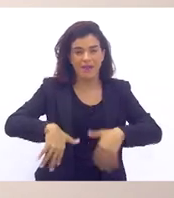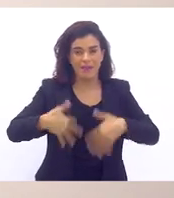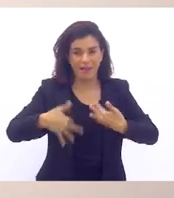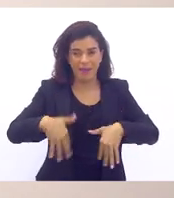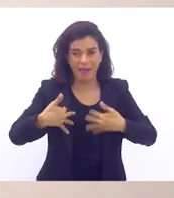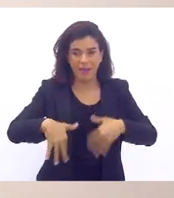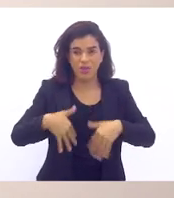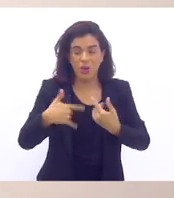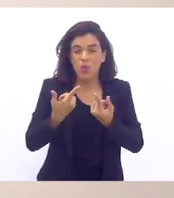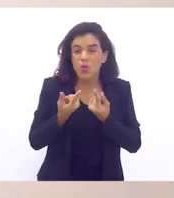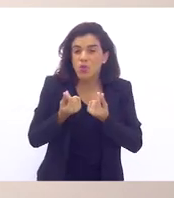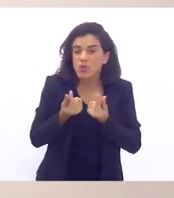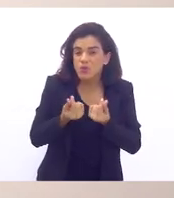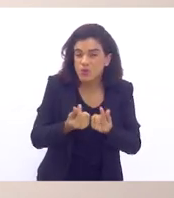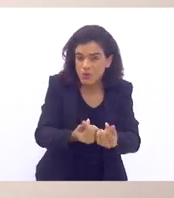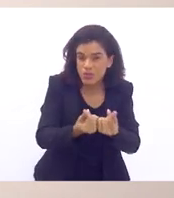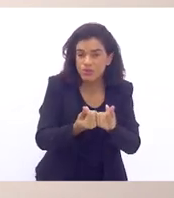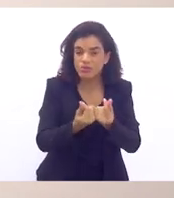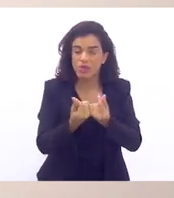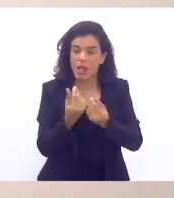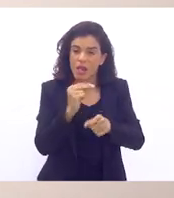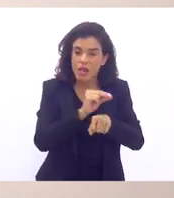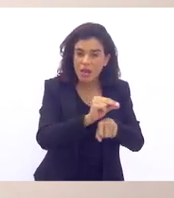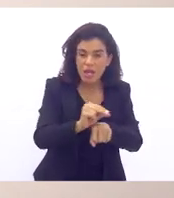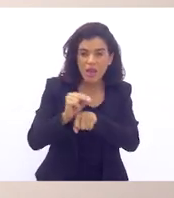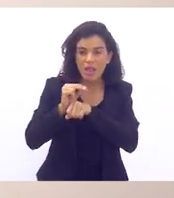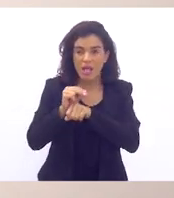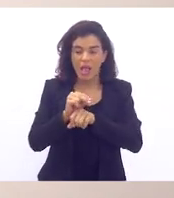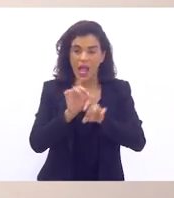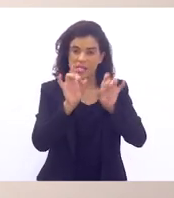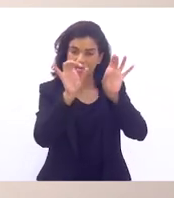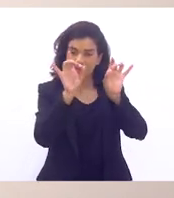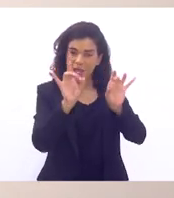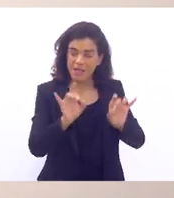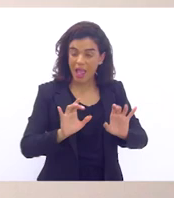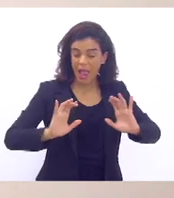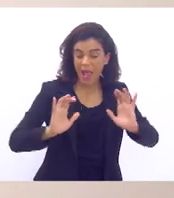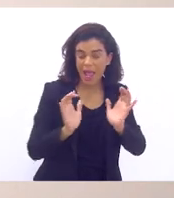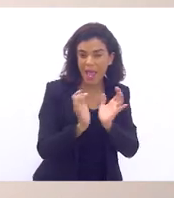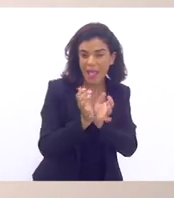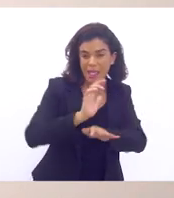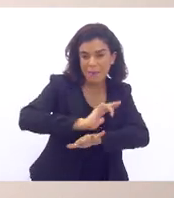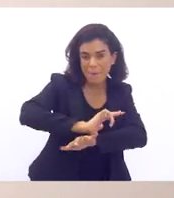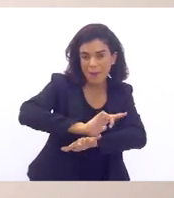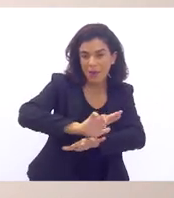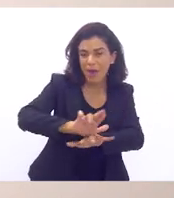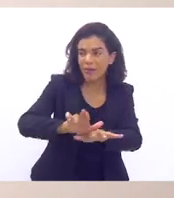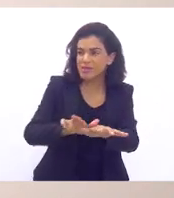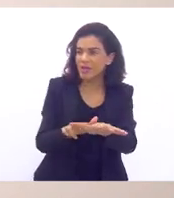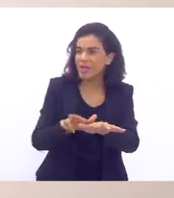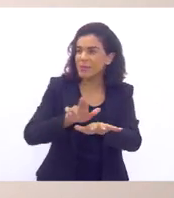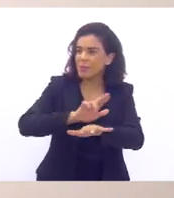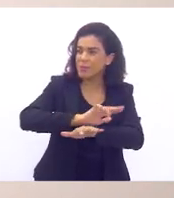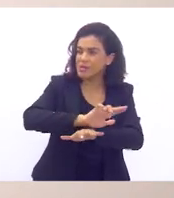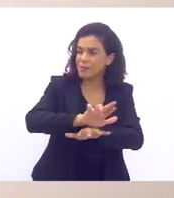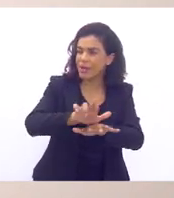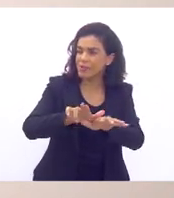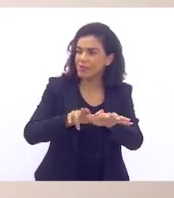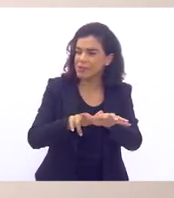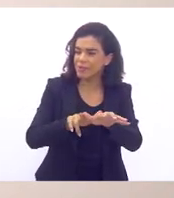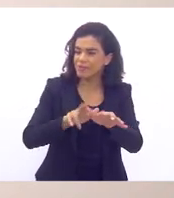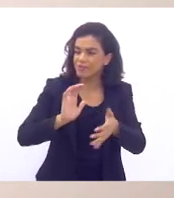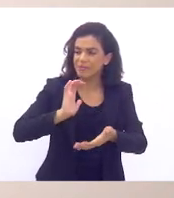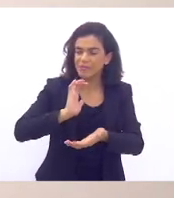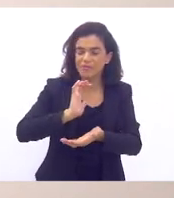em torno dessa doença são muito caros as especialidades a equipe multidisciplinar assim como tá disposto aqui na nossa